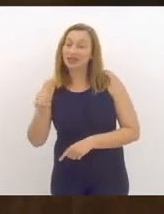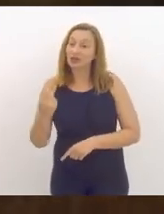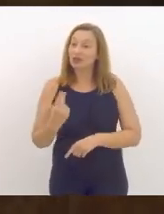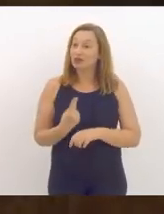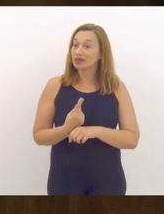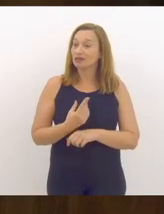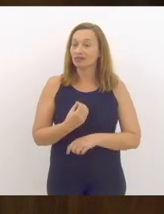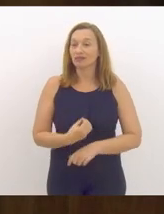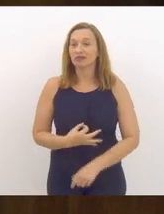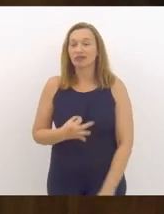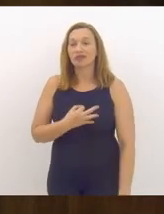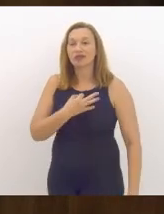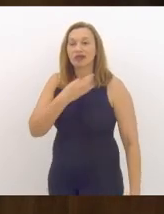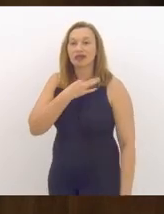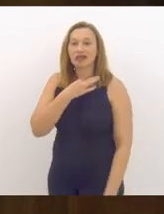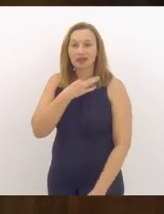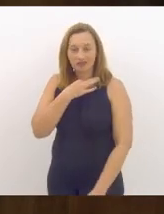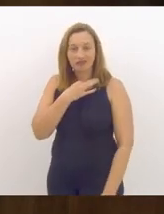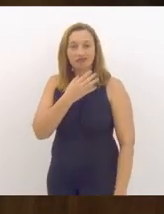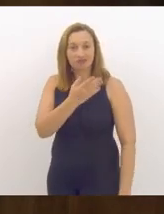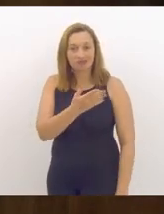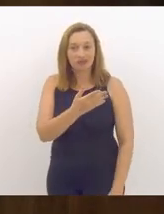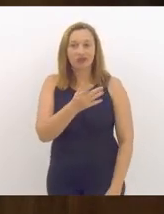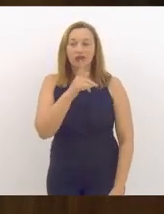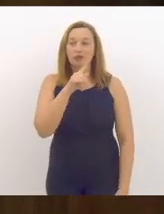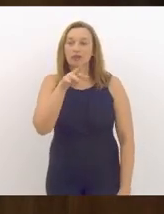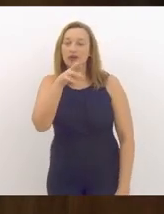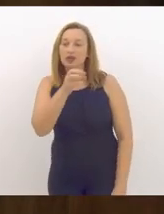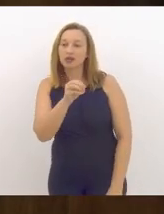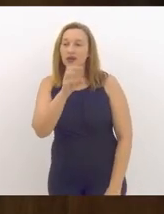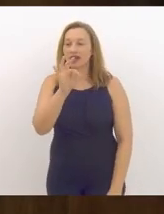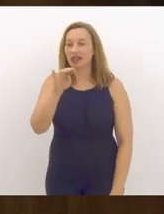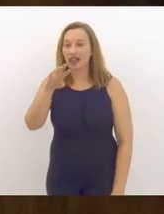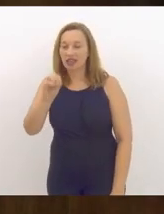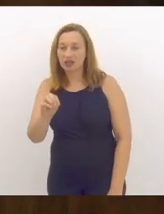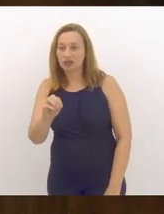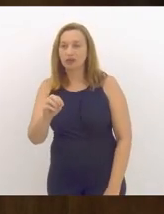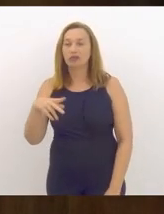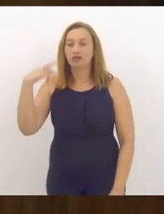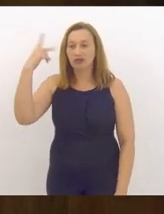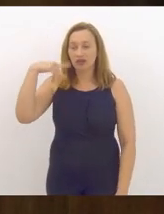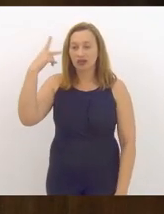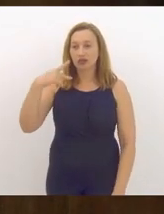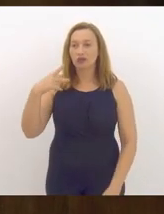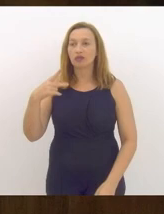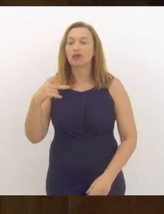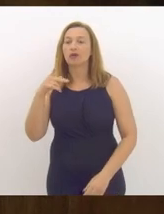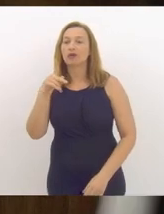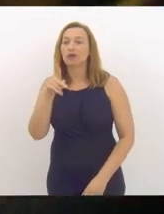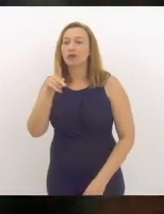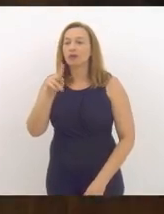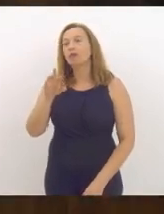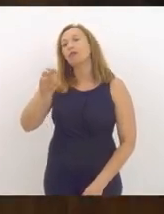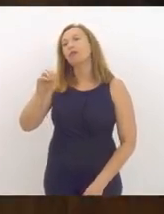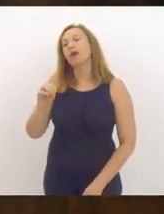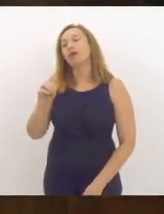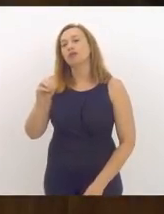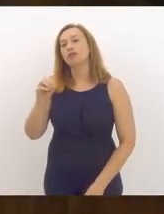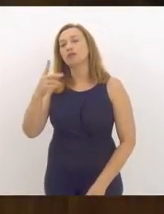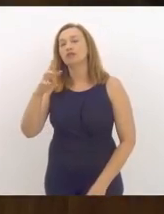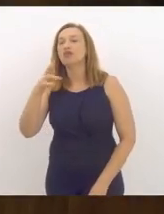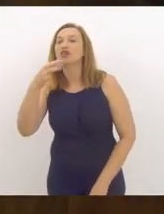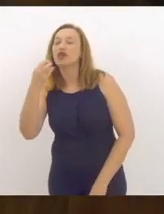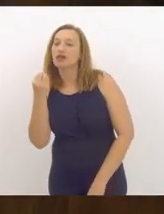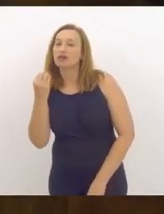medalhas Pedro Ernesto, entregue ali pelo vereador Paulo Pinheiro, do PSOL. Então, foi uma manhã importante